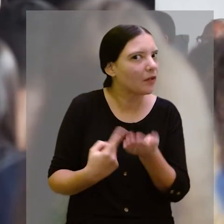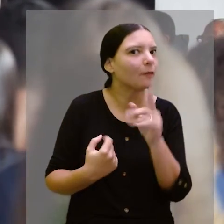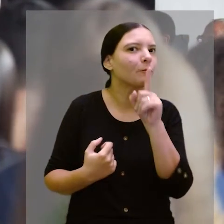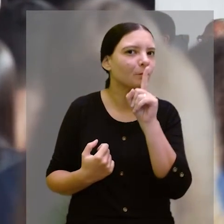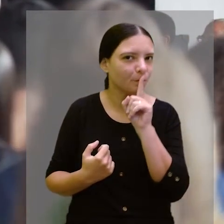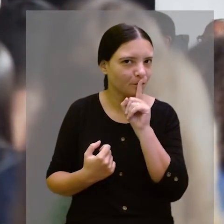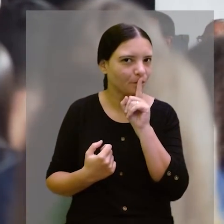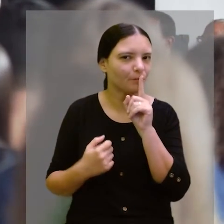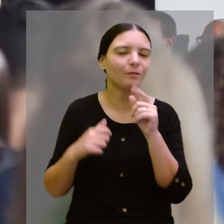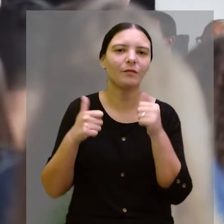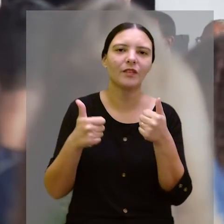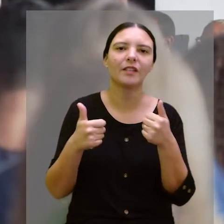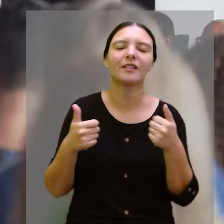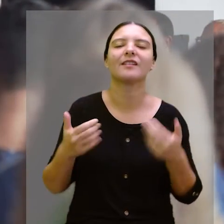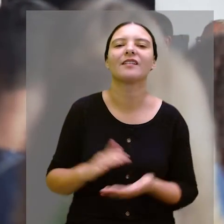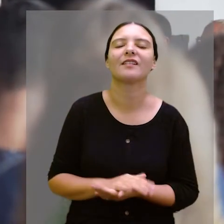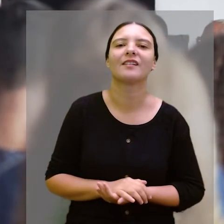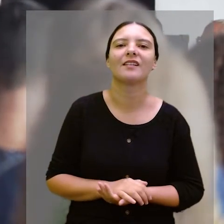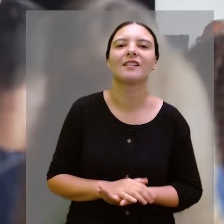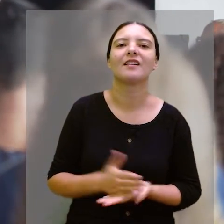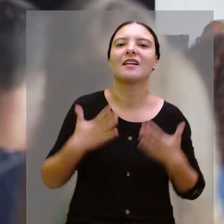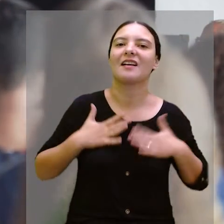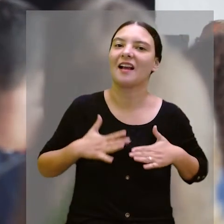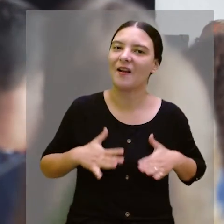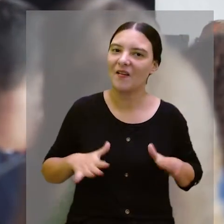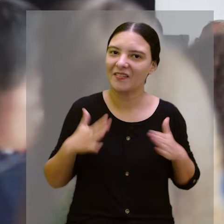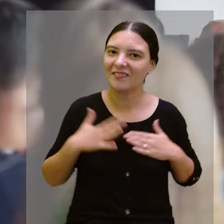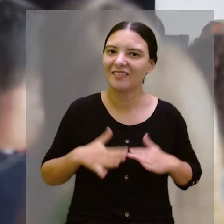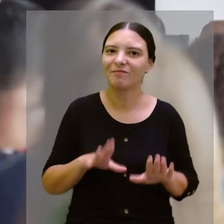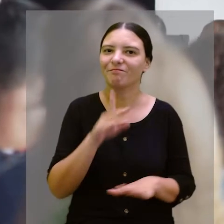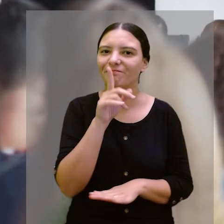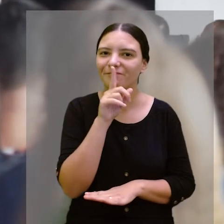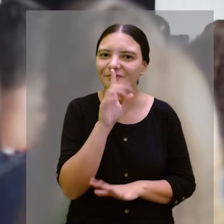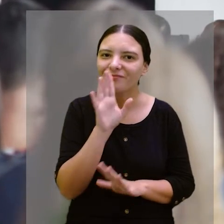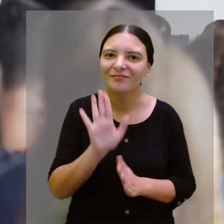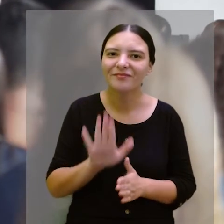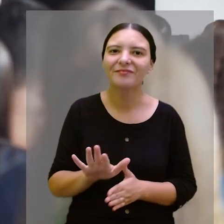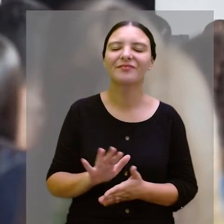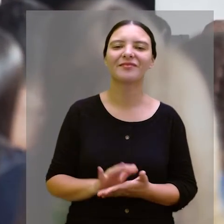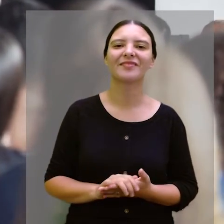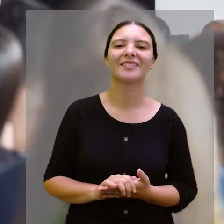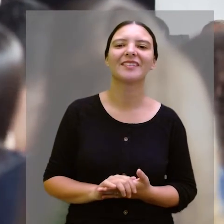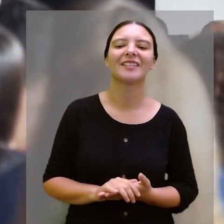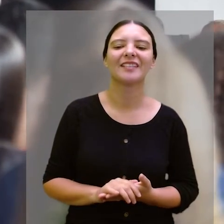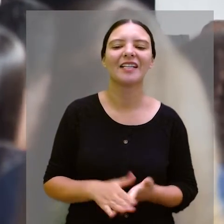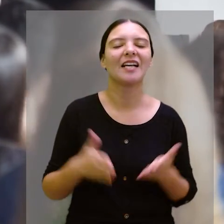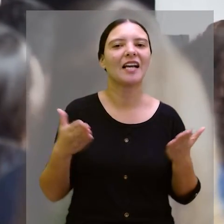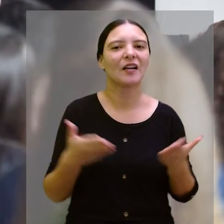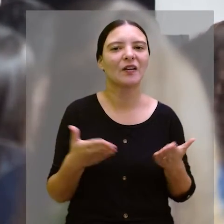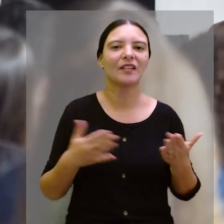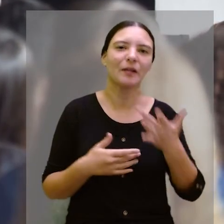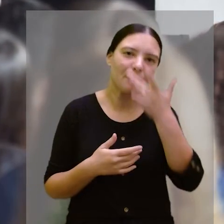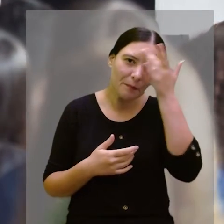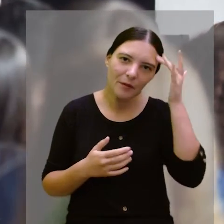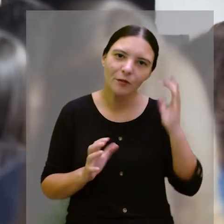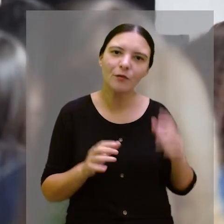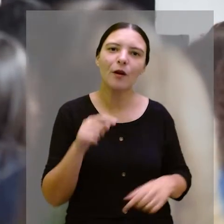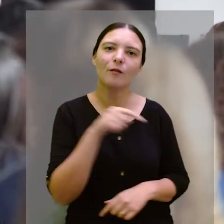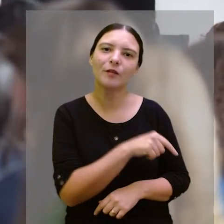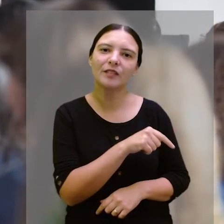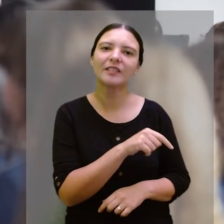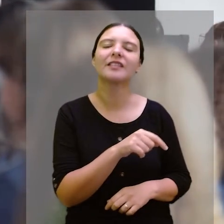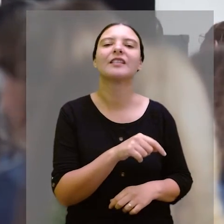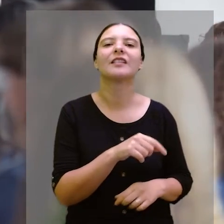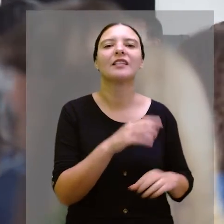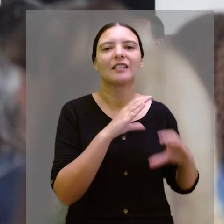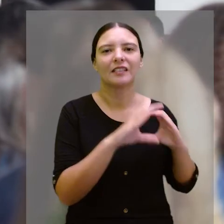silêncio. Vamos recuperar, acalmar. Então, deixar agora que o pessoal do Cruzeiro cante também e